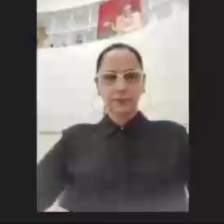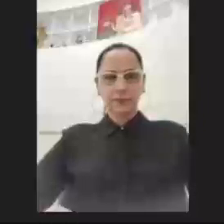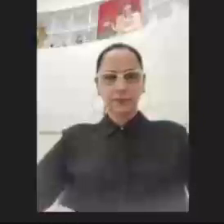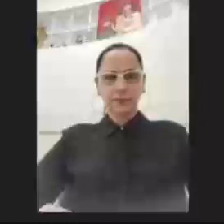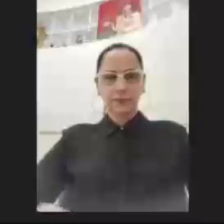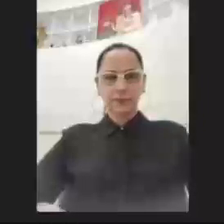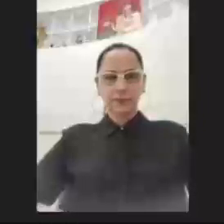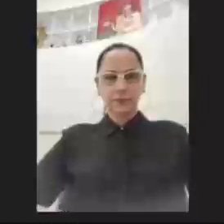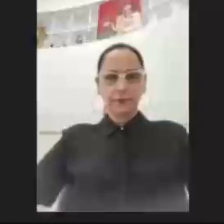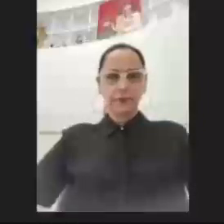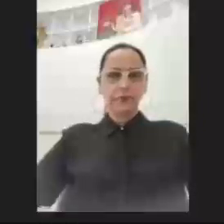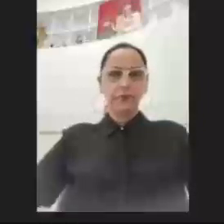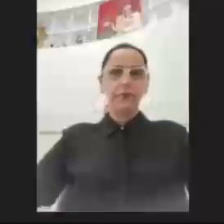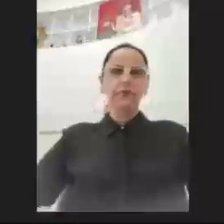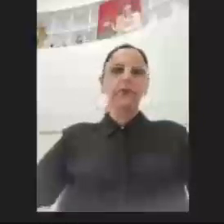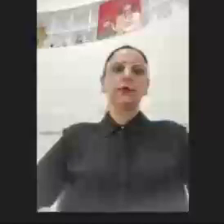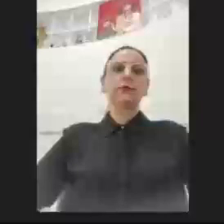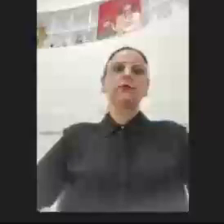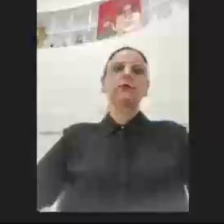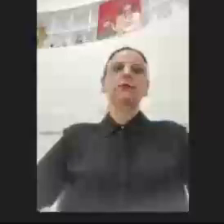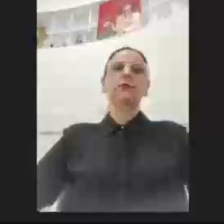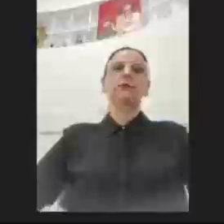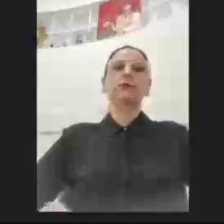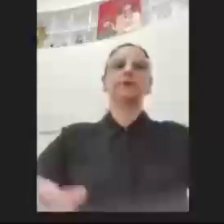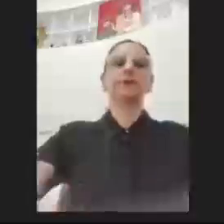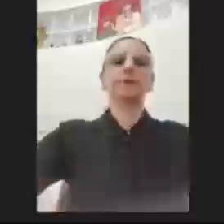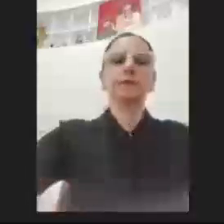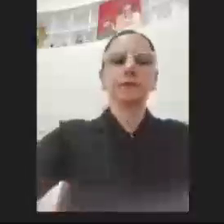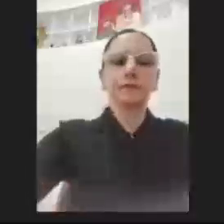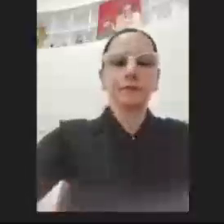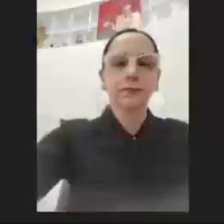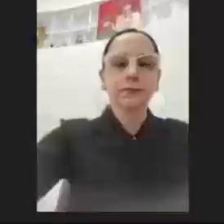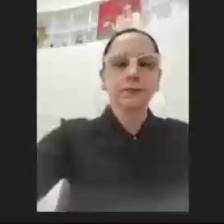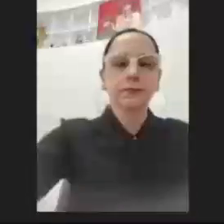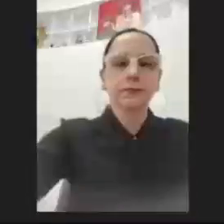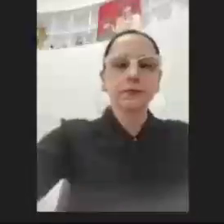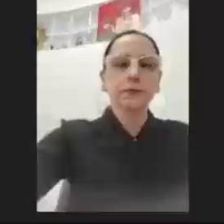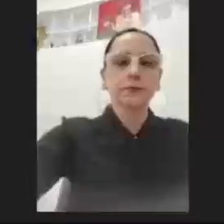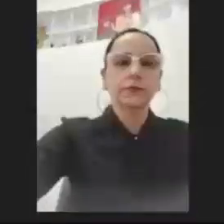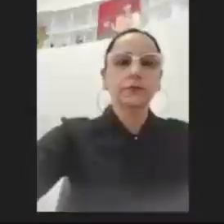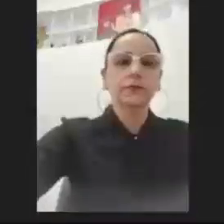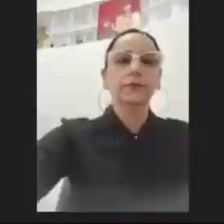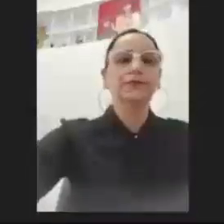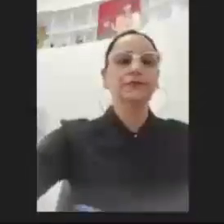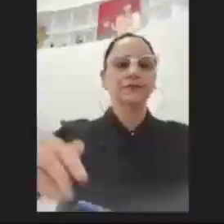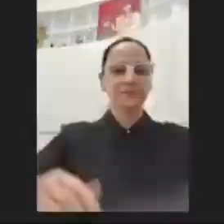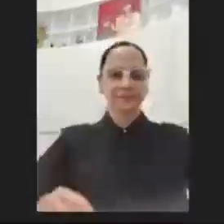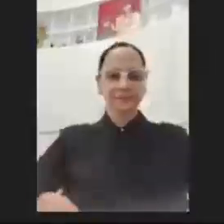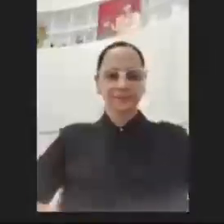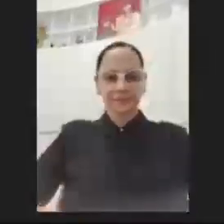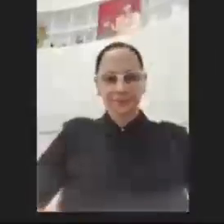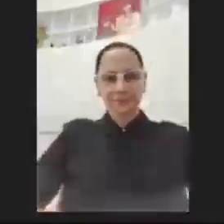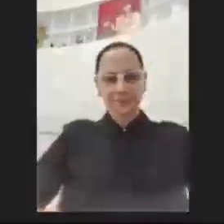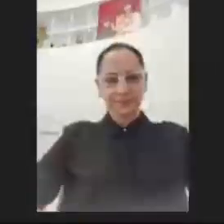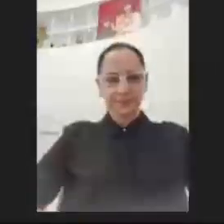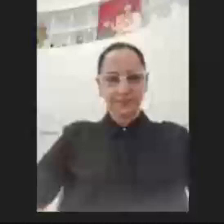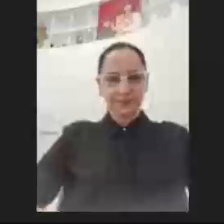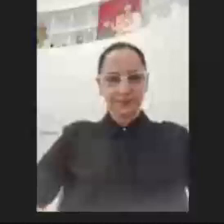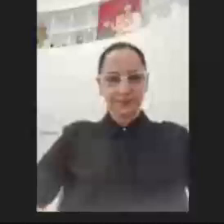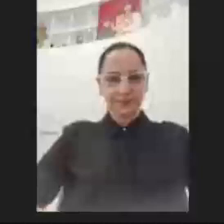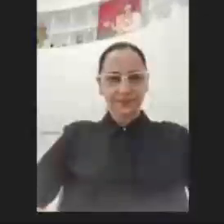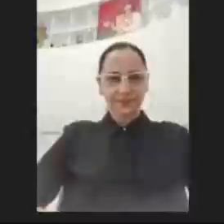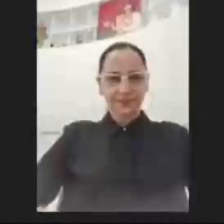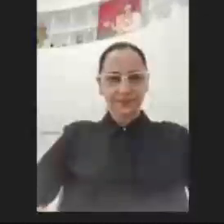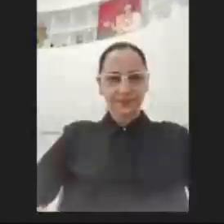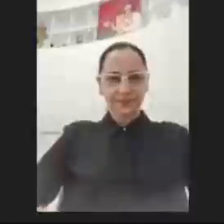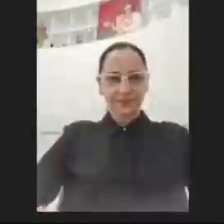é necessário pelo número de atendimentos que a gente faz. A gente ainda consegue dar conta dessas puertas que, apesar de serem